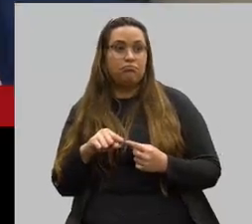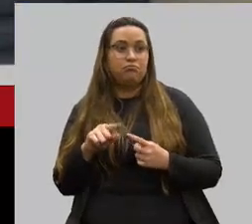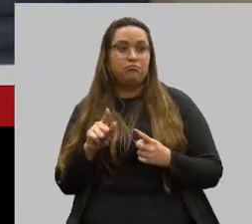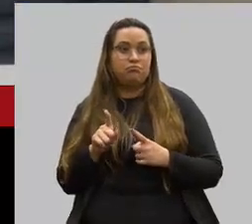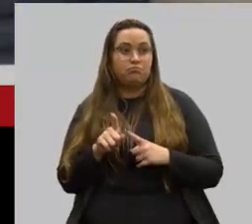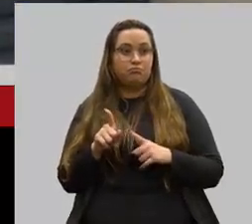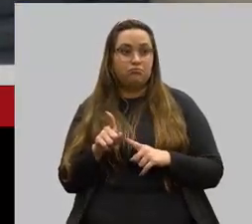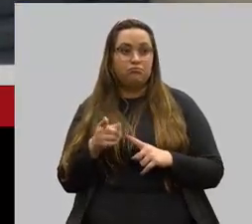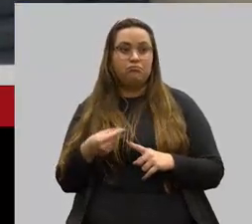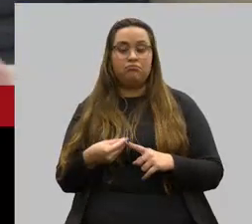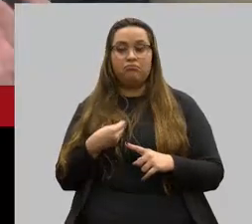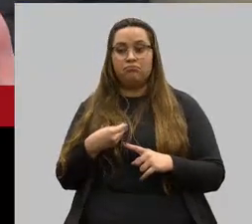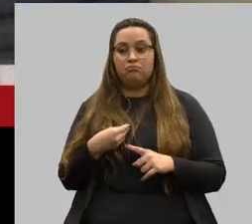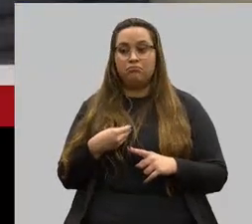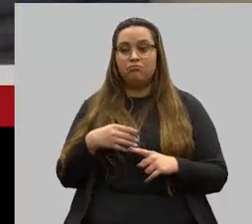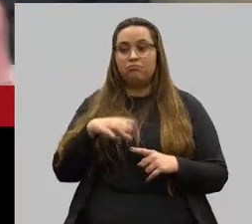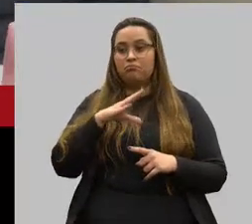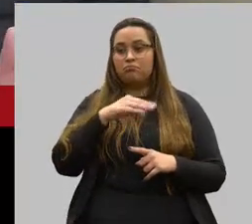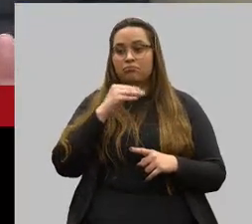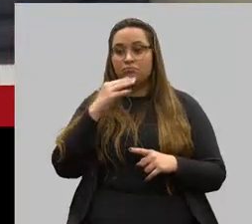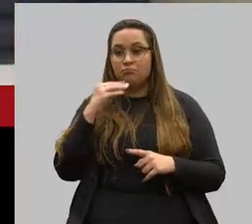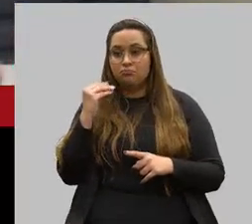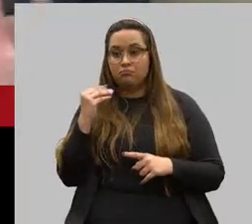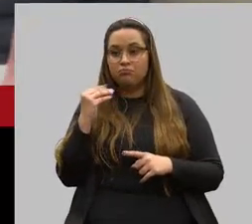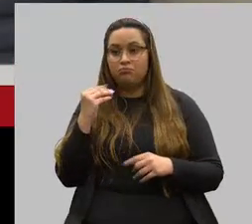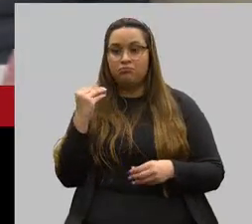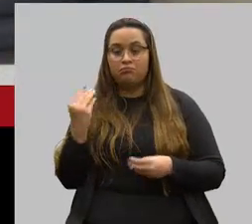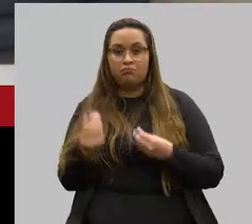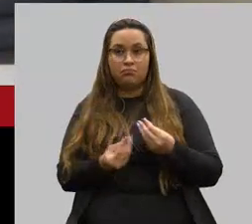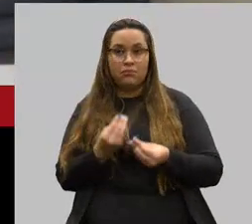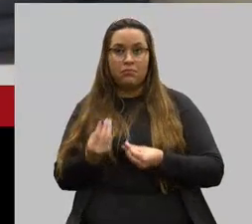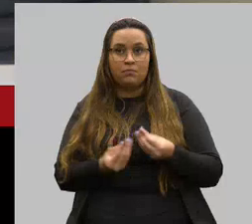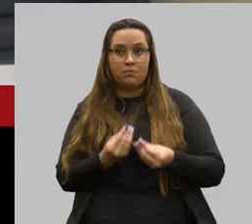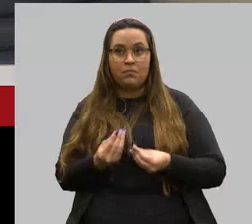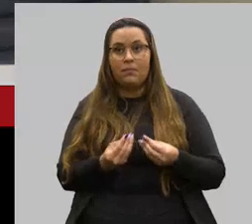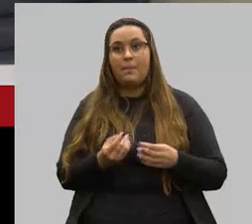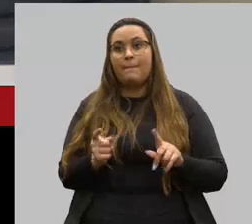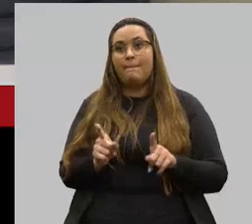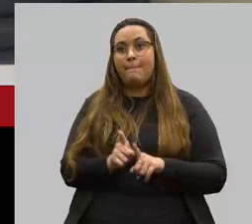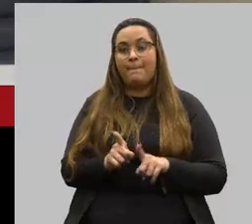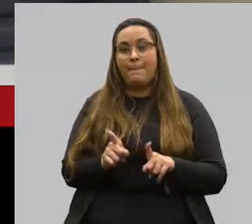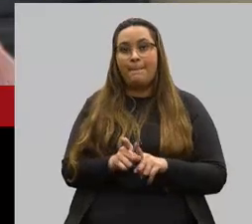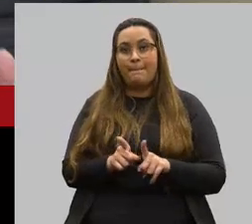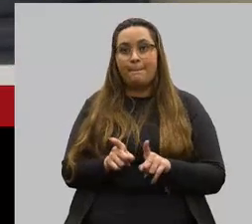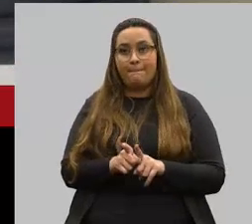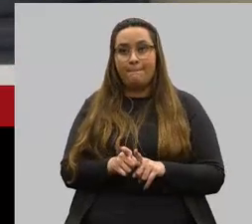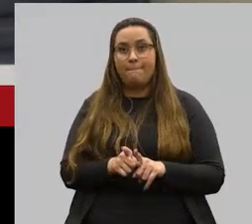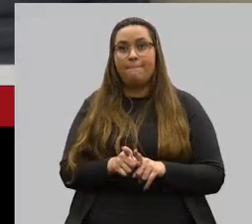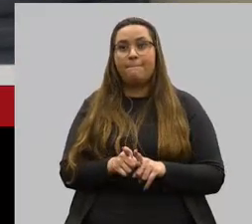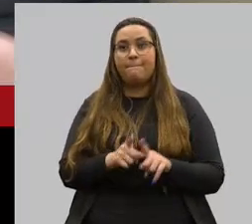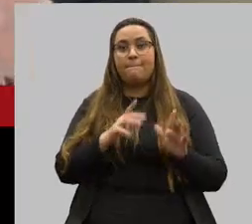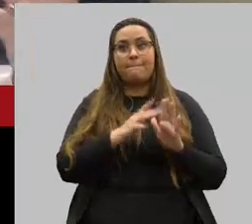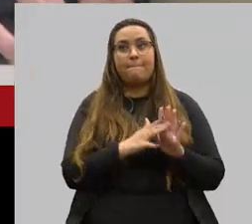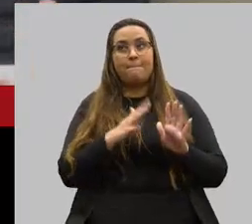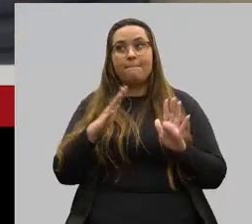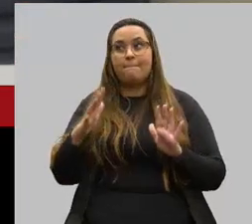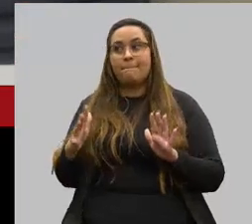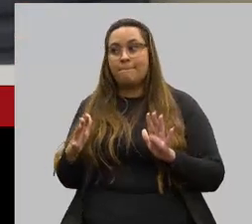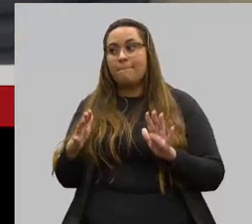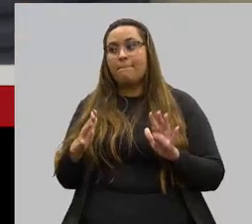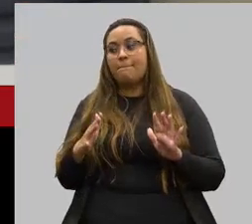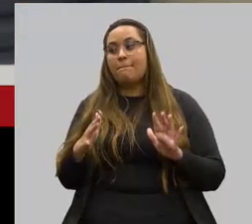à Vida funcional do Servidor à correção funcional né Eh mas também eh a o tempo no nível e mais